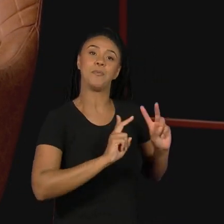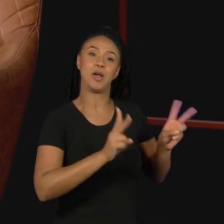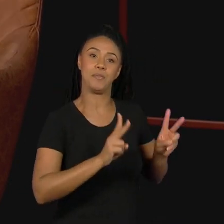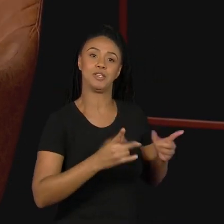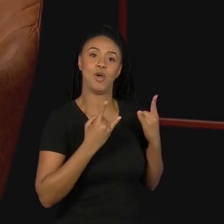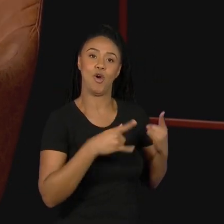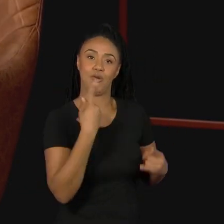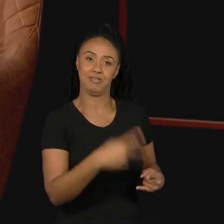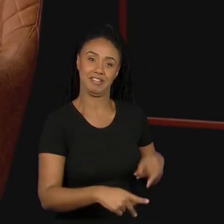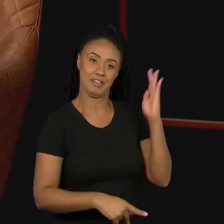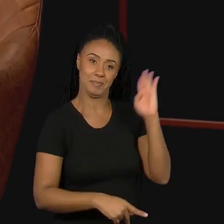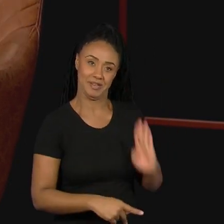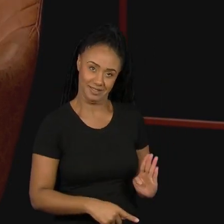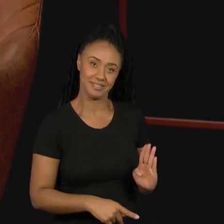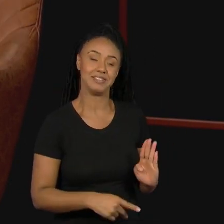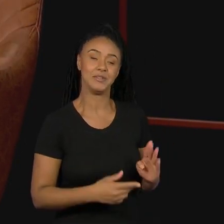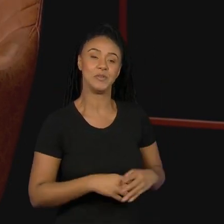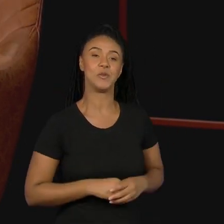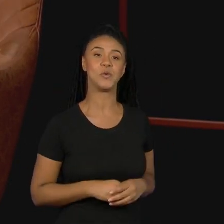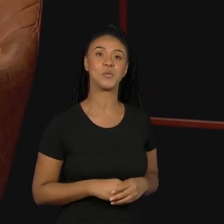roll sanitizado,